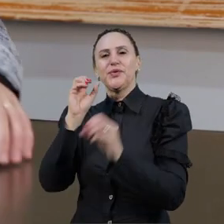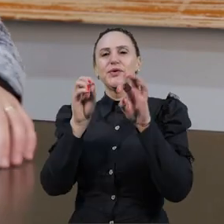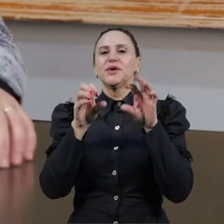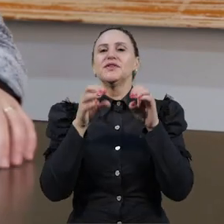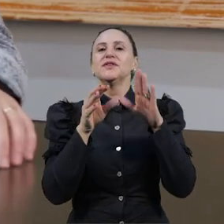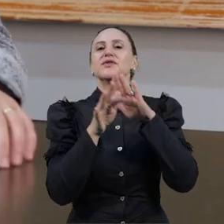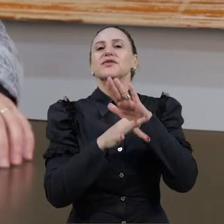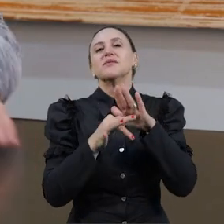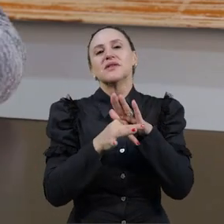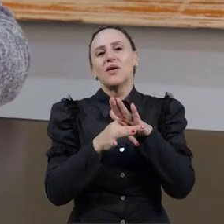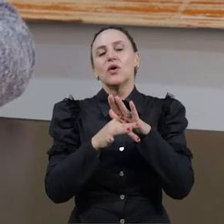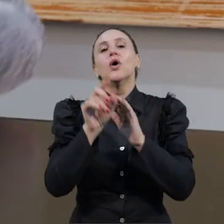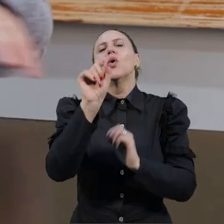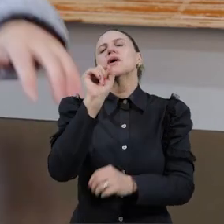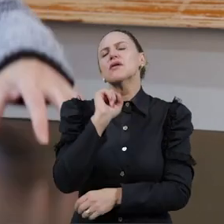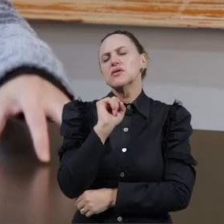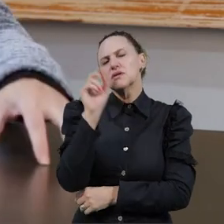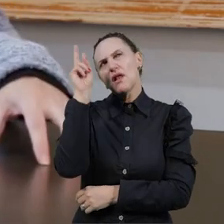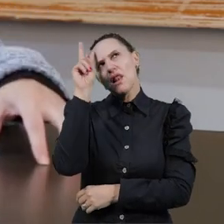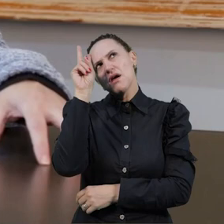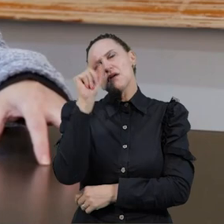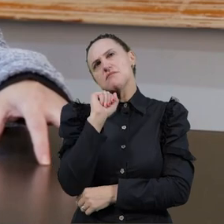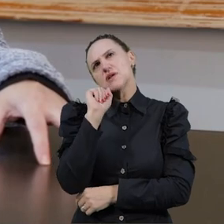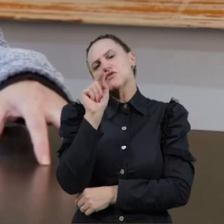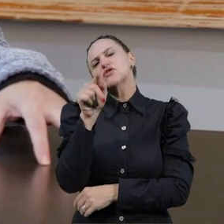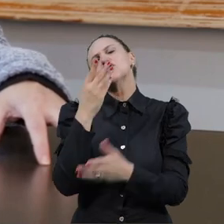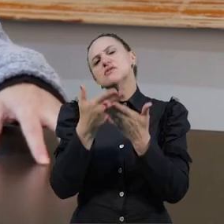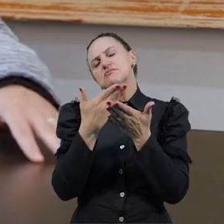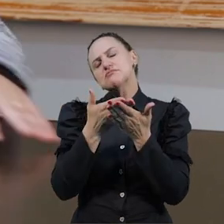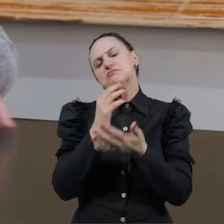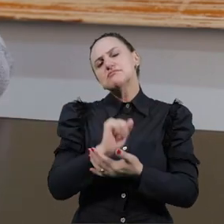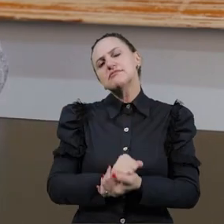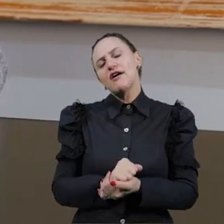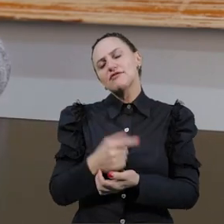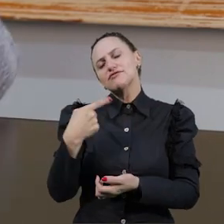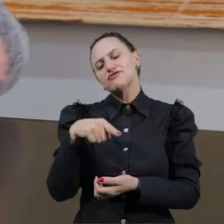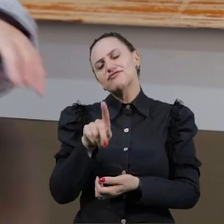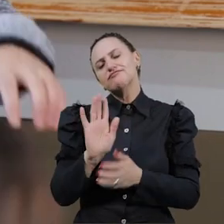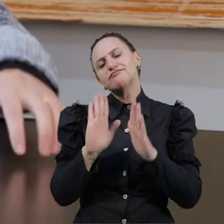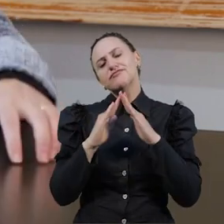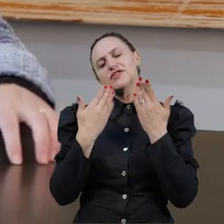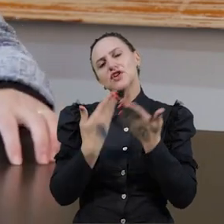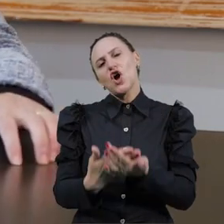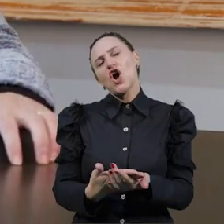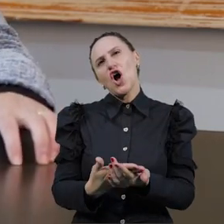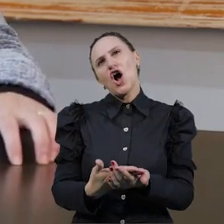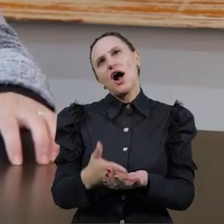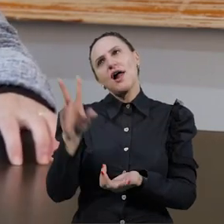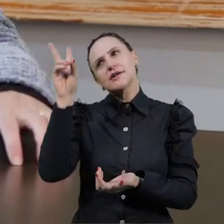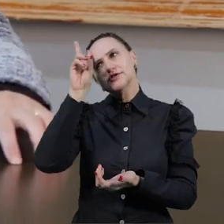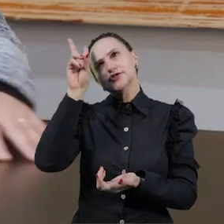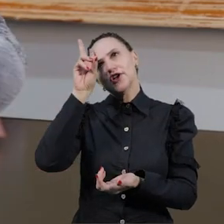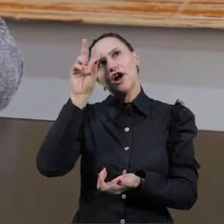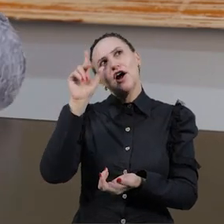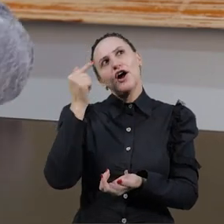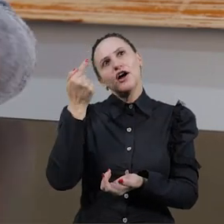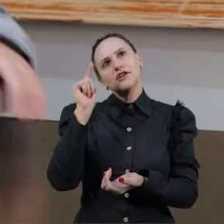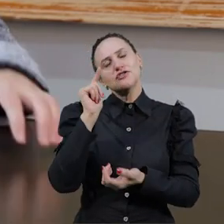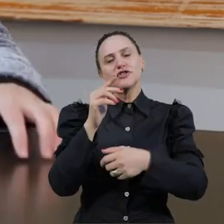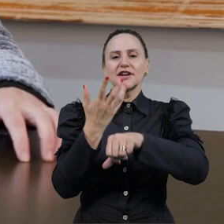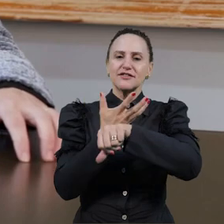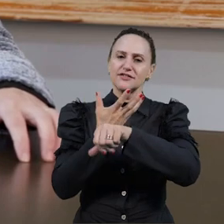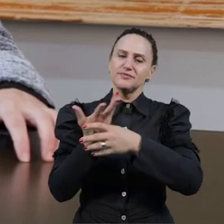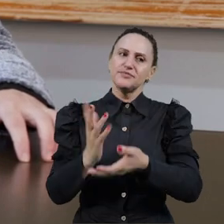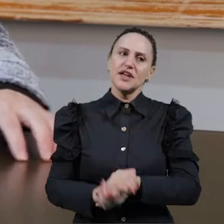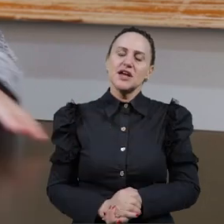você lembra quando você estava no ensino fundamental? Quando você estava tendo aula de história e geografia? Quais os recursos